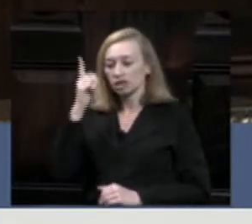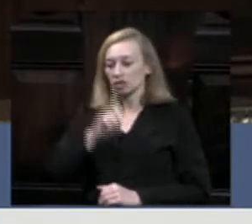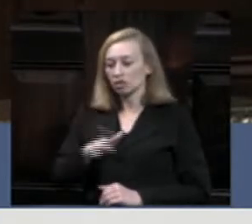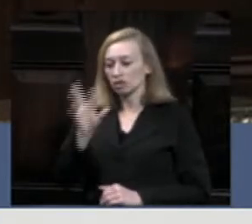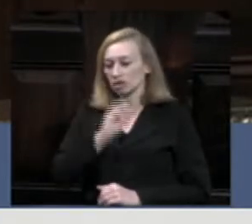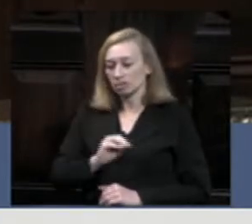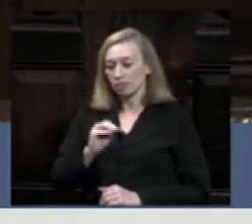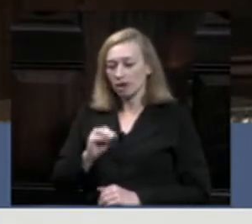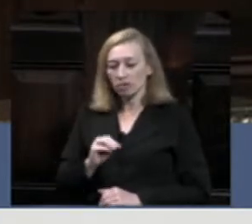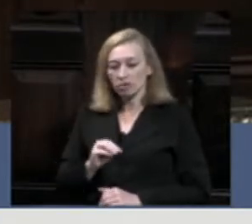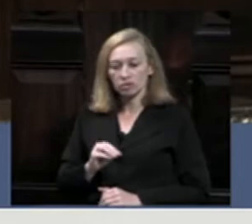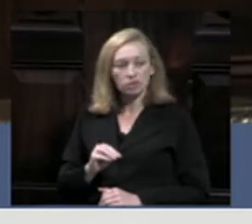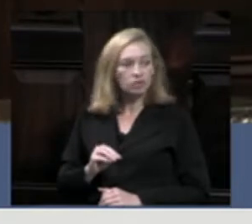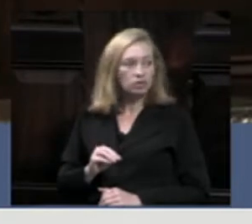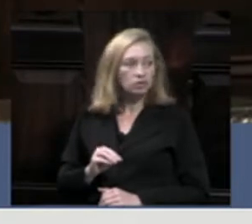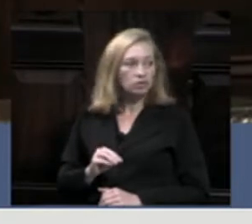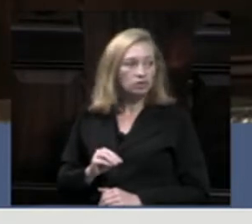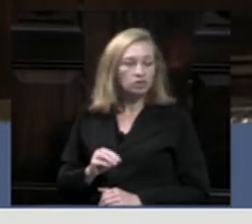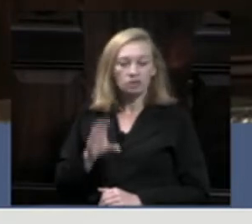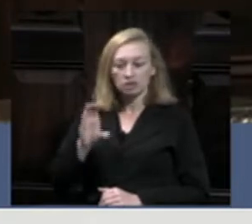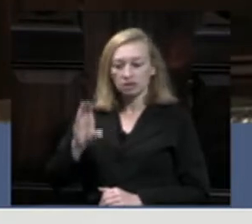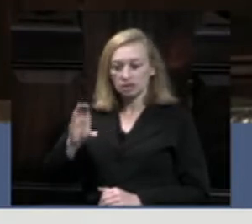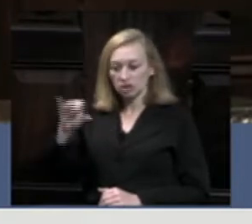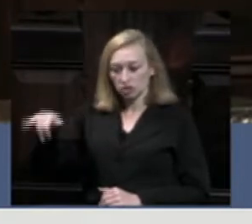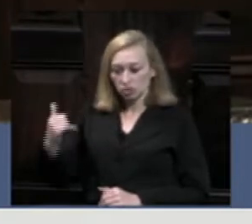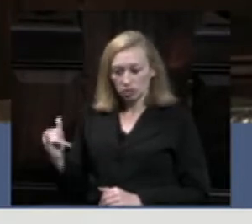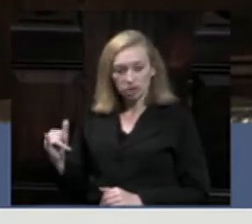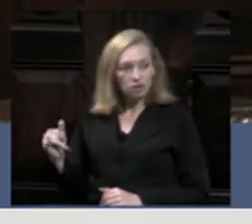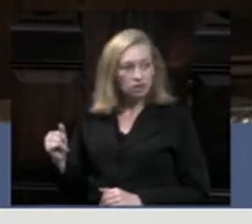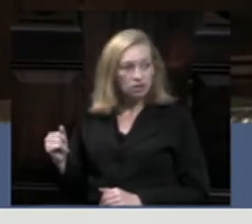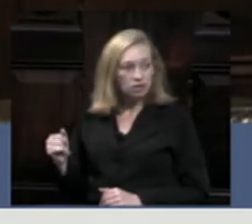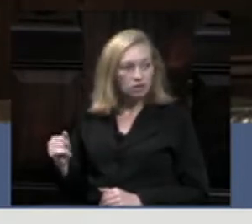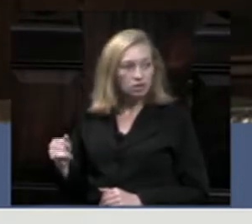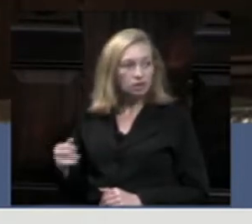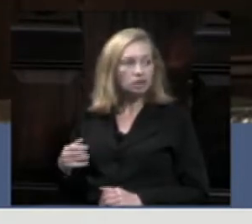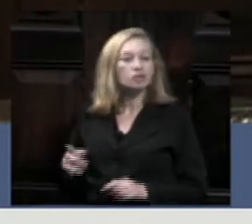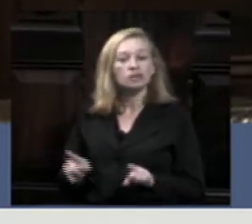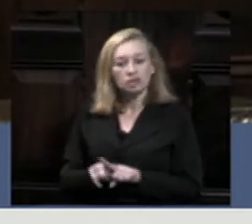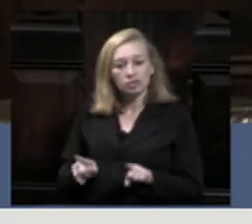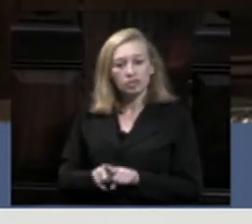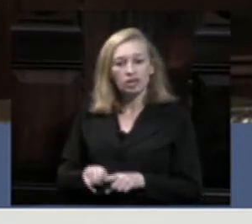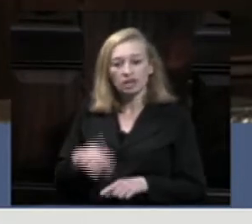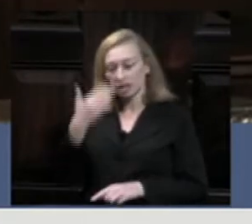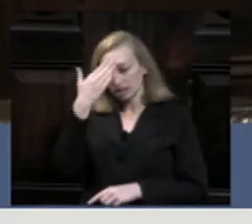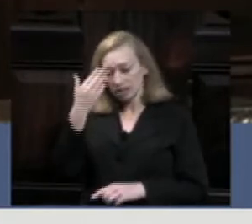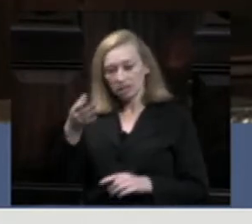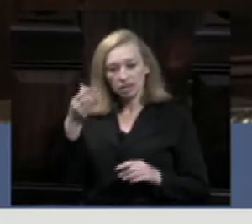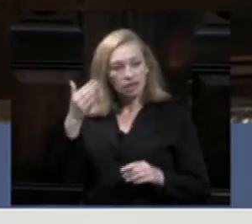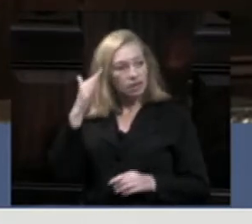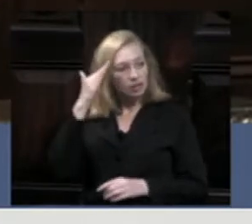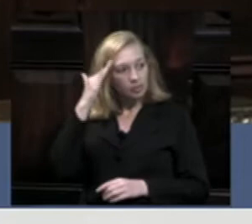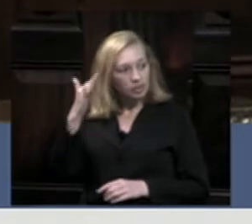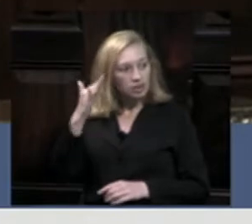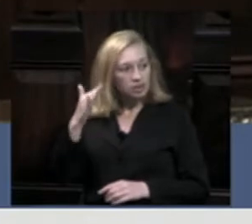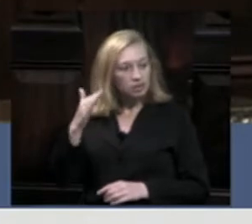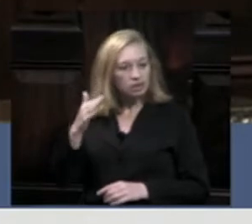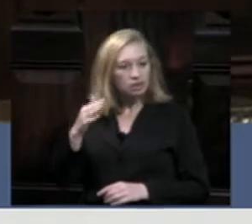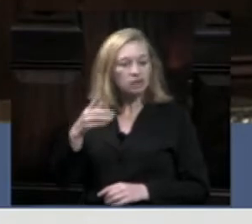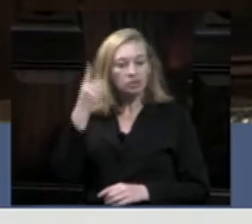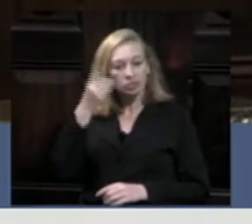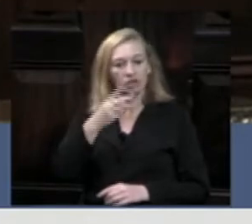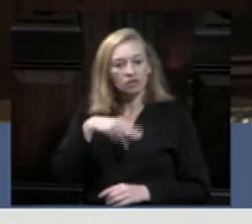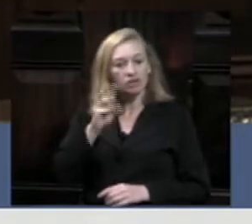Correia da Rocha pela CCJ, mas quero agradecer principalmente ao deputado Anderson